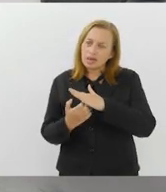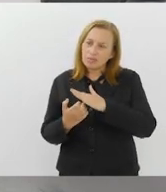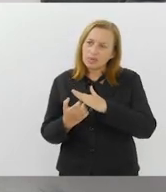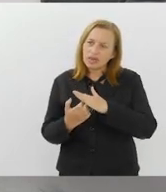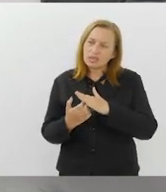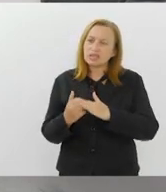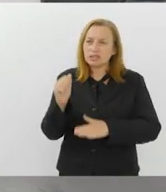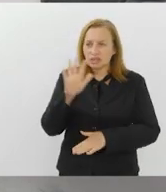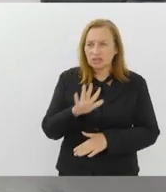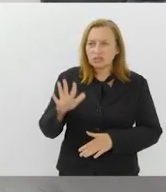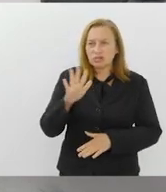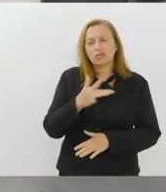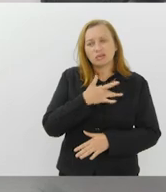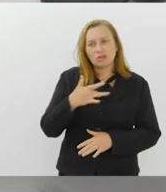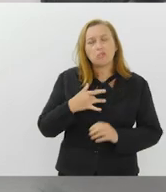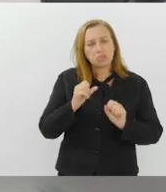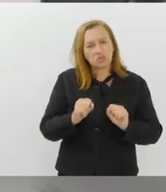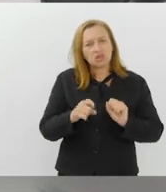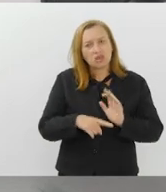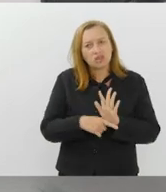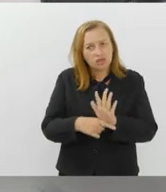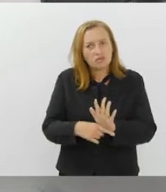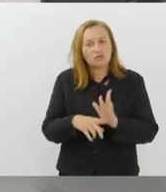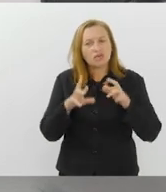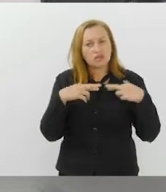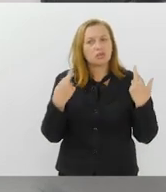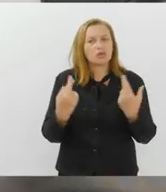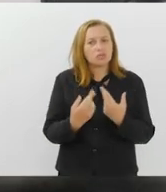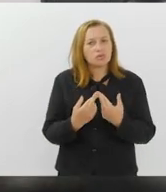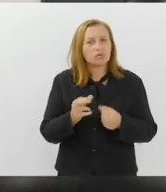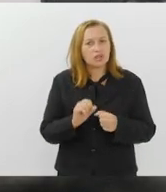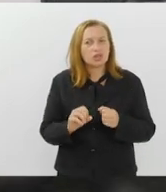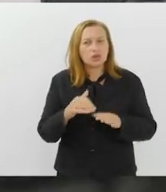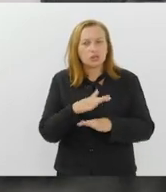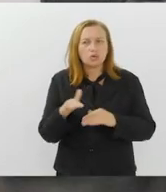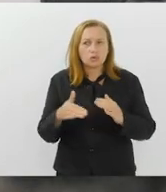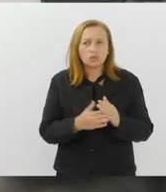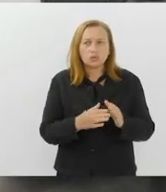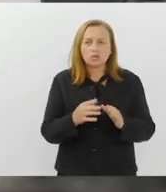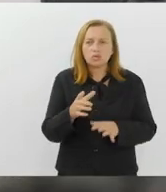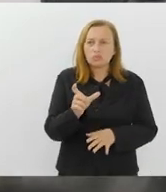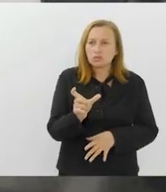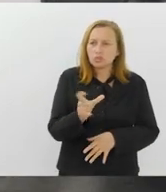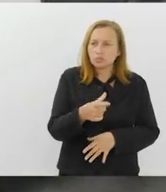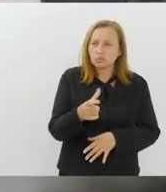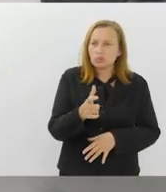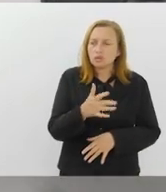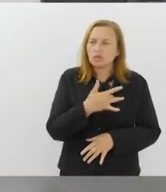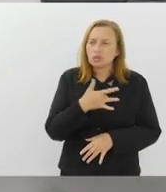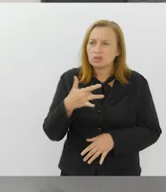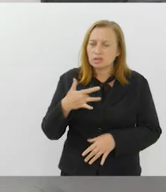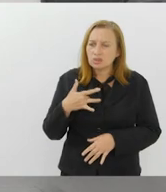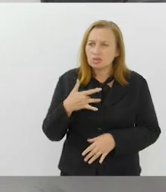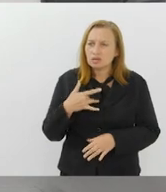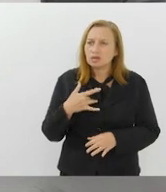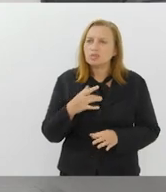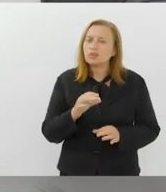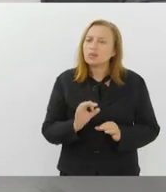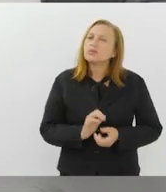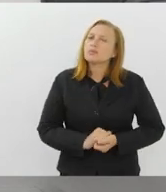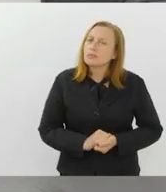poderia ajudar nesse sentido, fazer uma reunião com todos os planos de saúde, com as